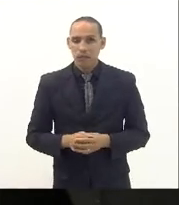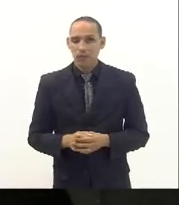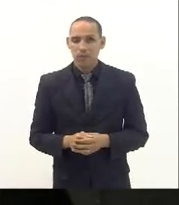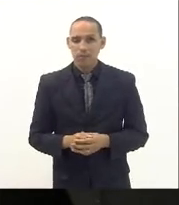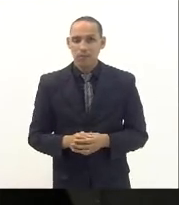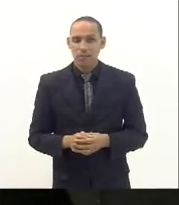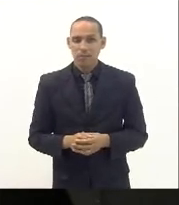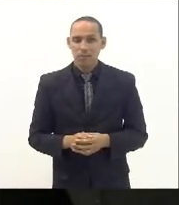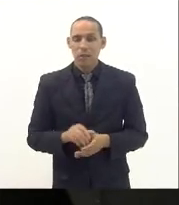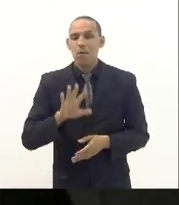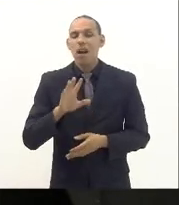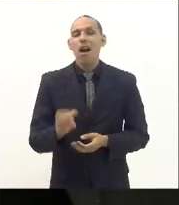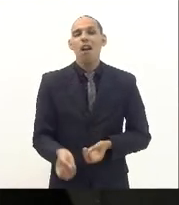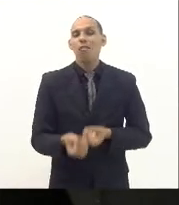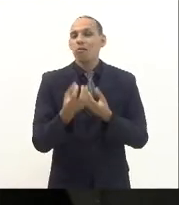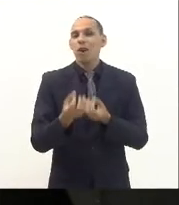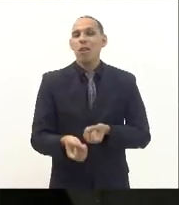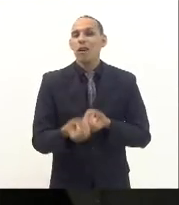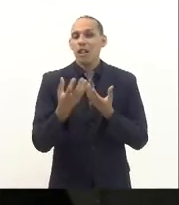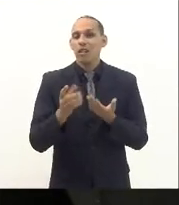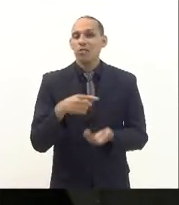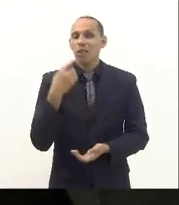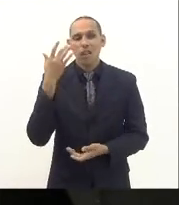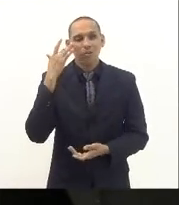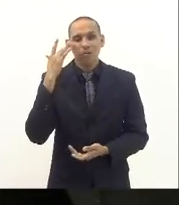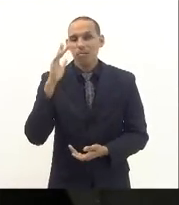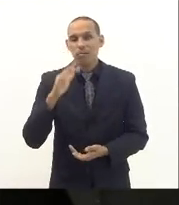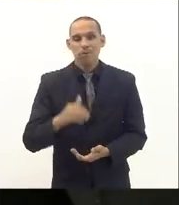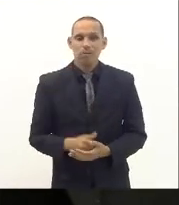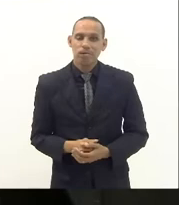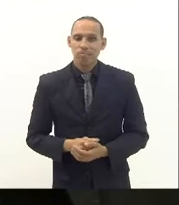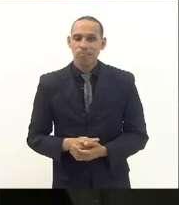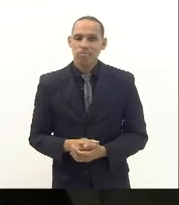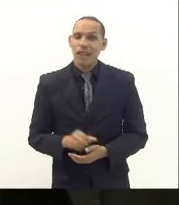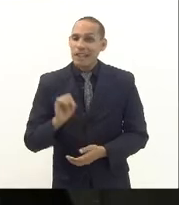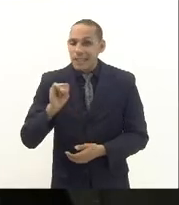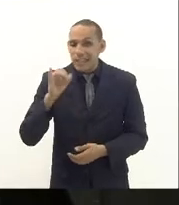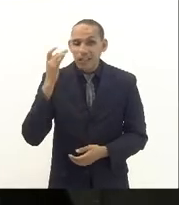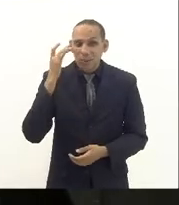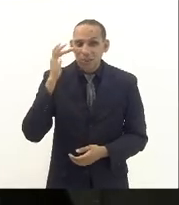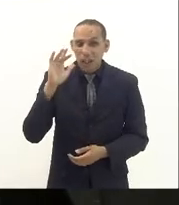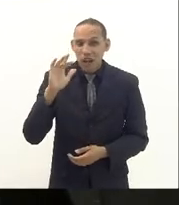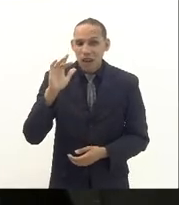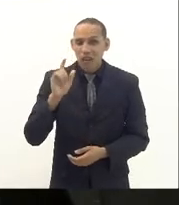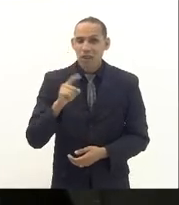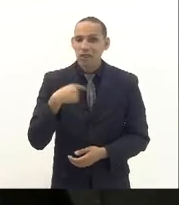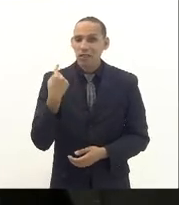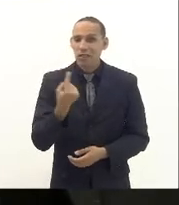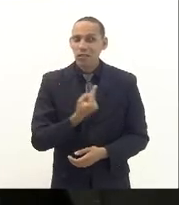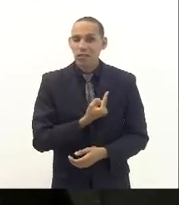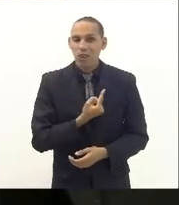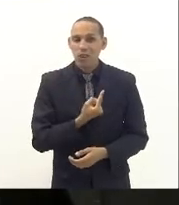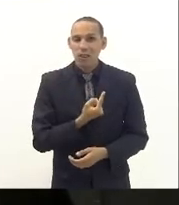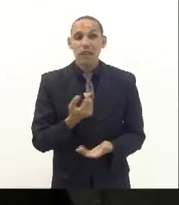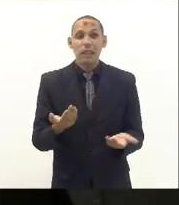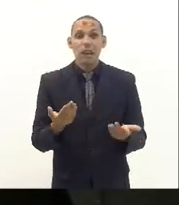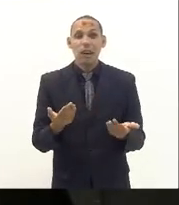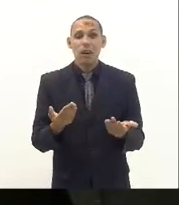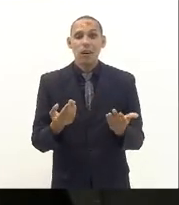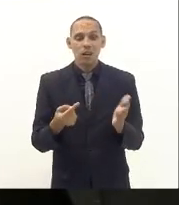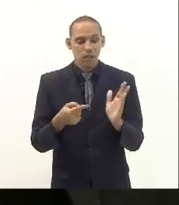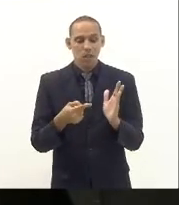as informações que não sabíamos e se não sabíamos não foi cumprido